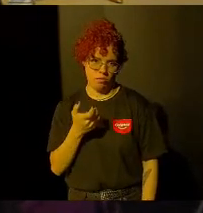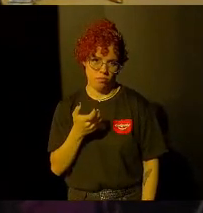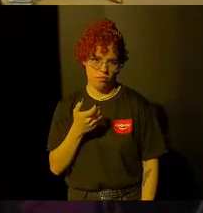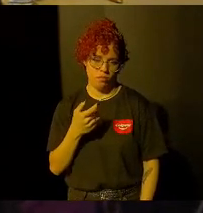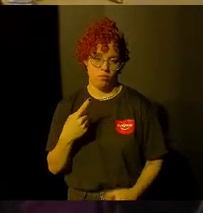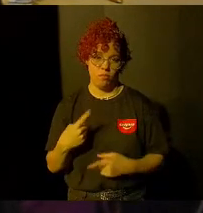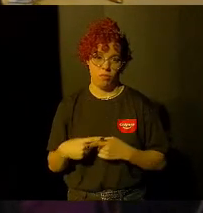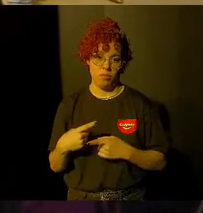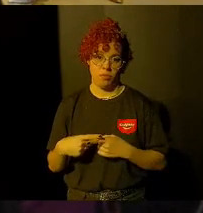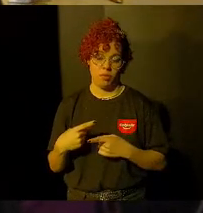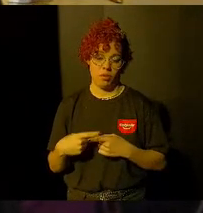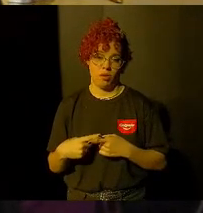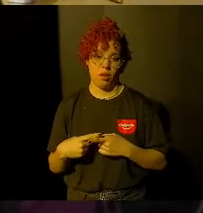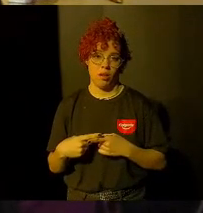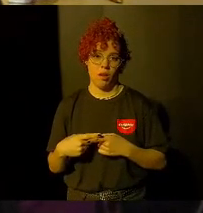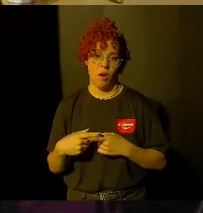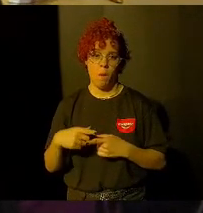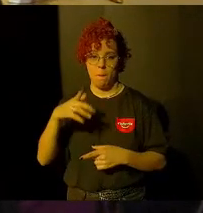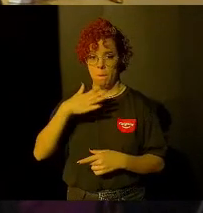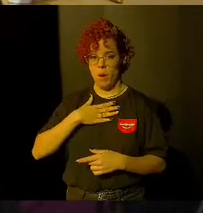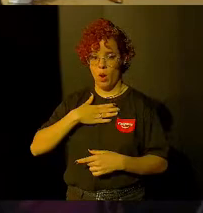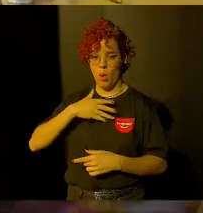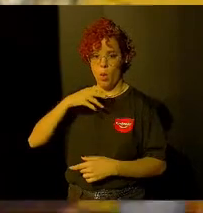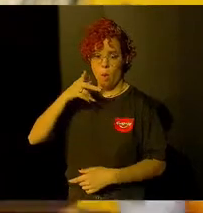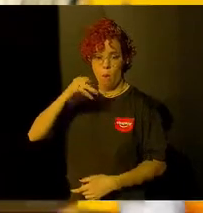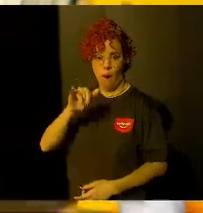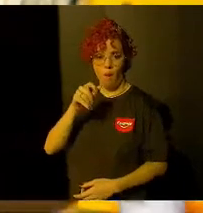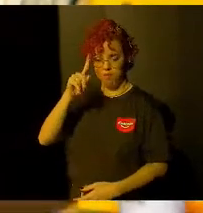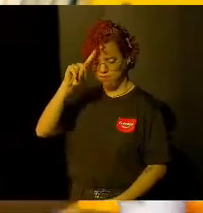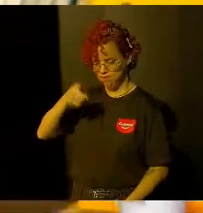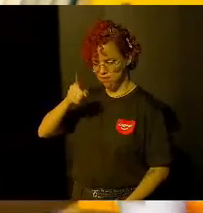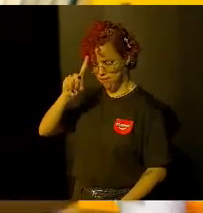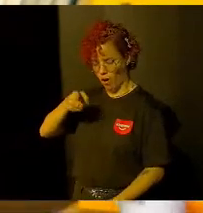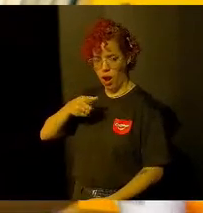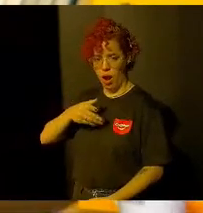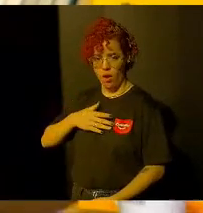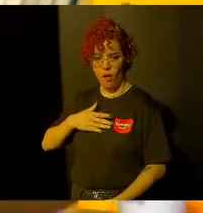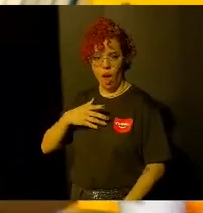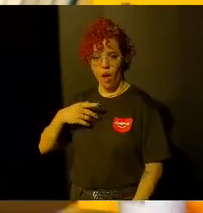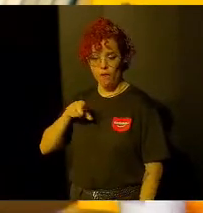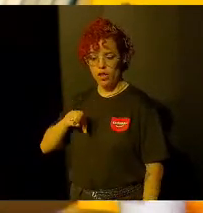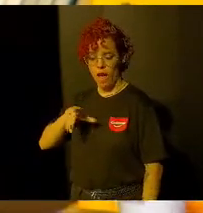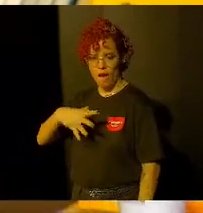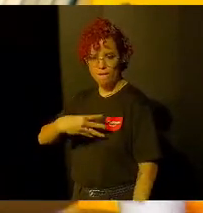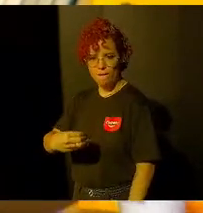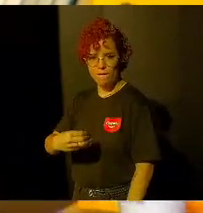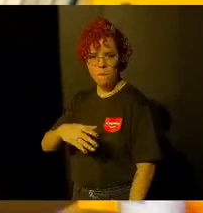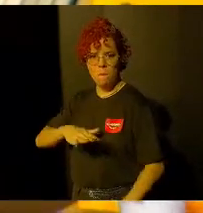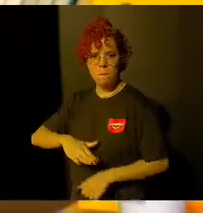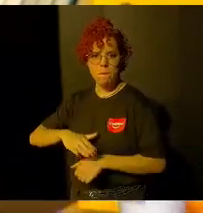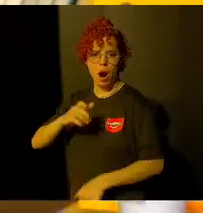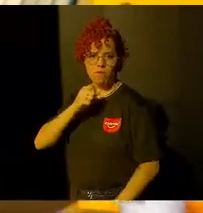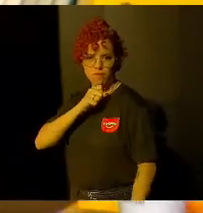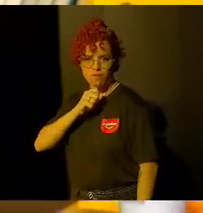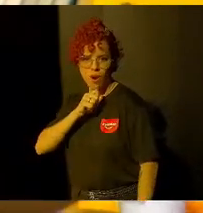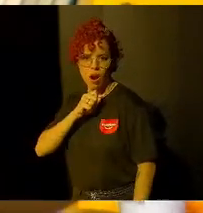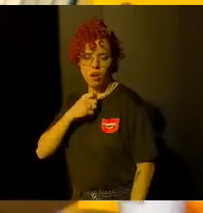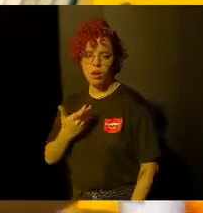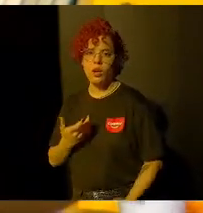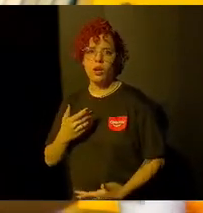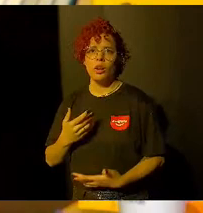velho eu tenho impressão que isso marcou toda a minha vida e na minha própria criação